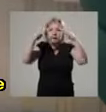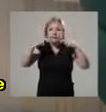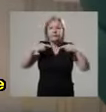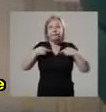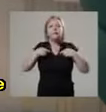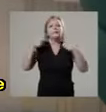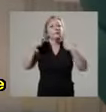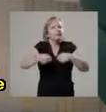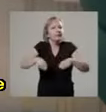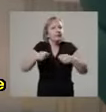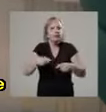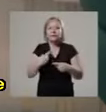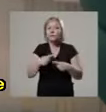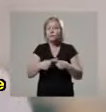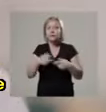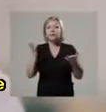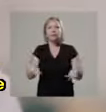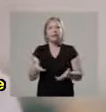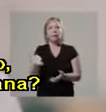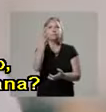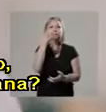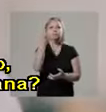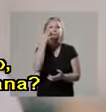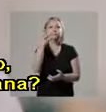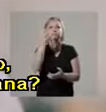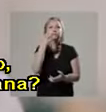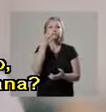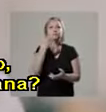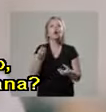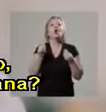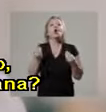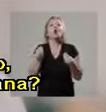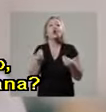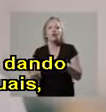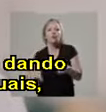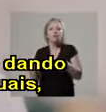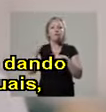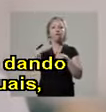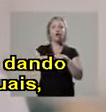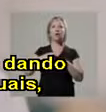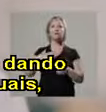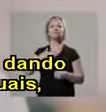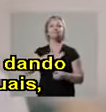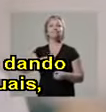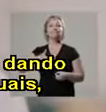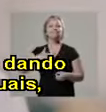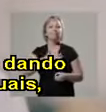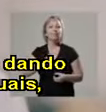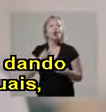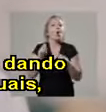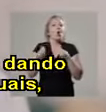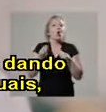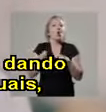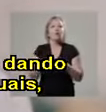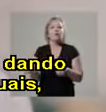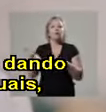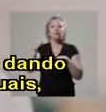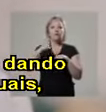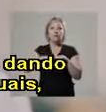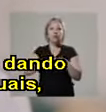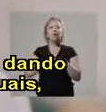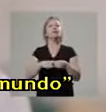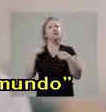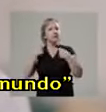pessoas. E como é que você resgata a dignidade para um ser humano, para uma pessoa humana? você resgata a dignidade, dando a